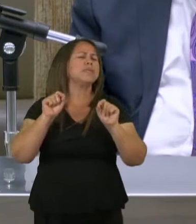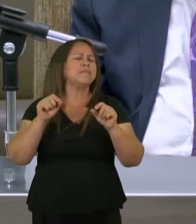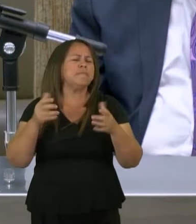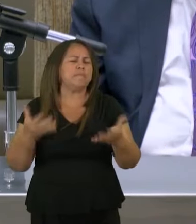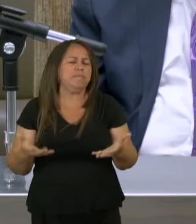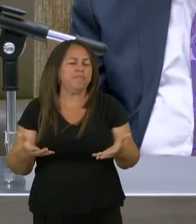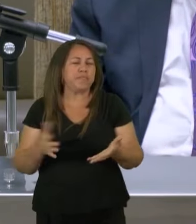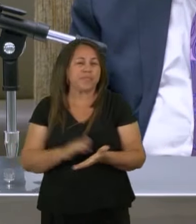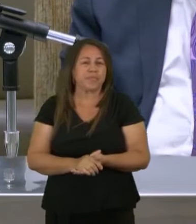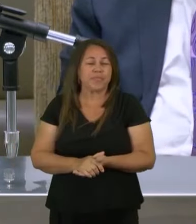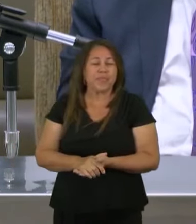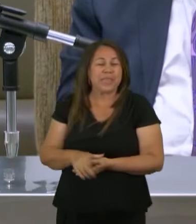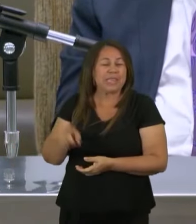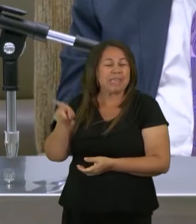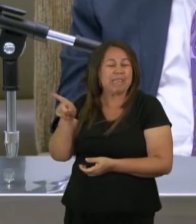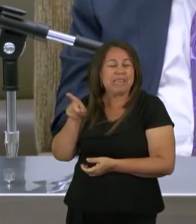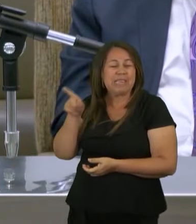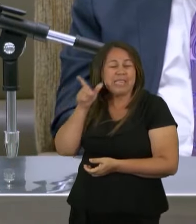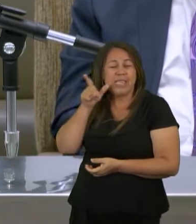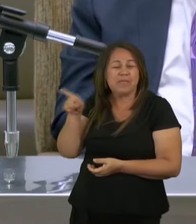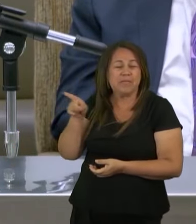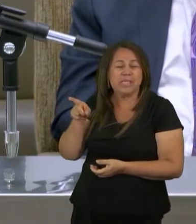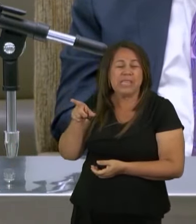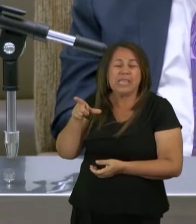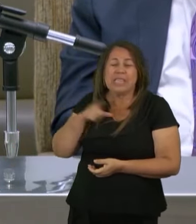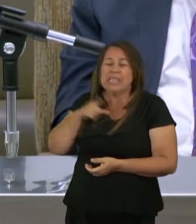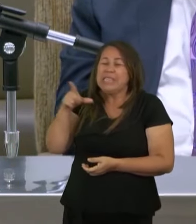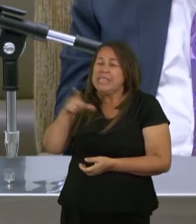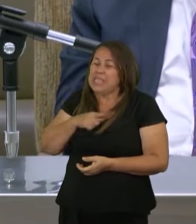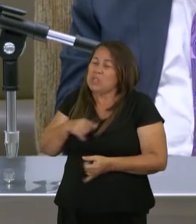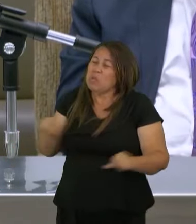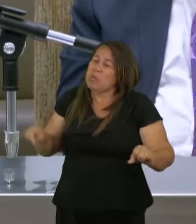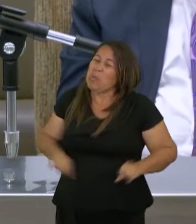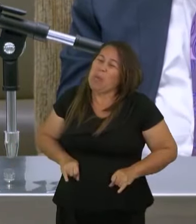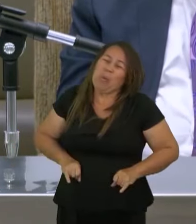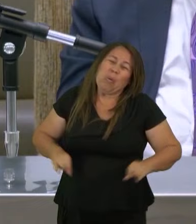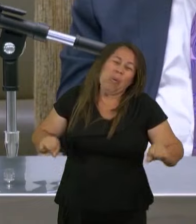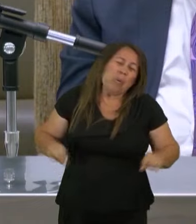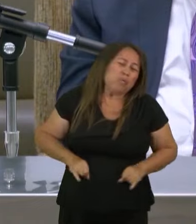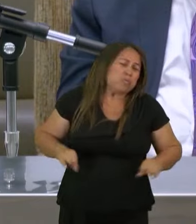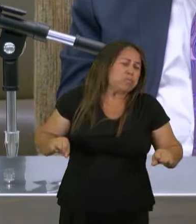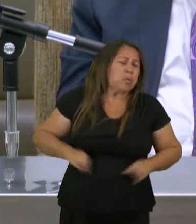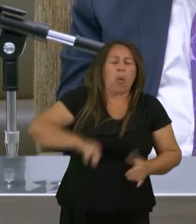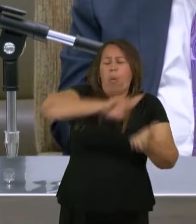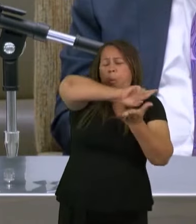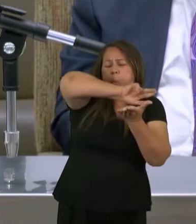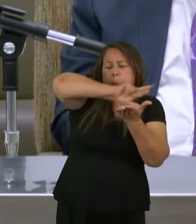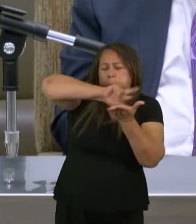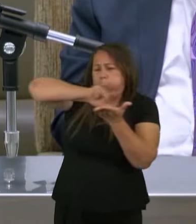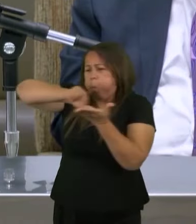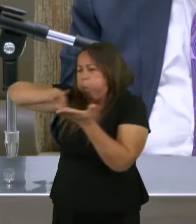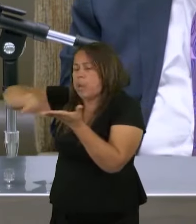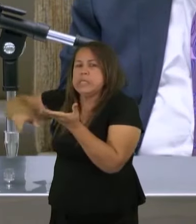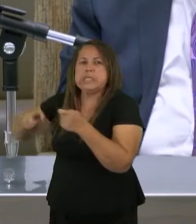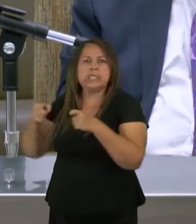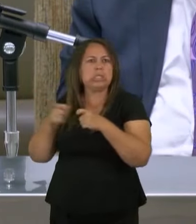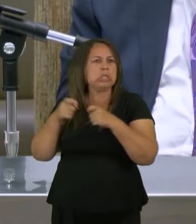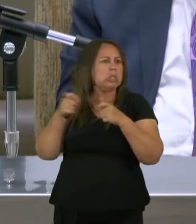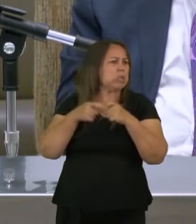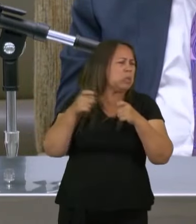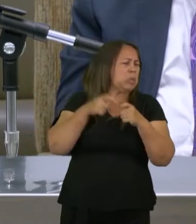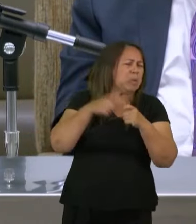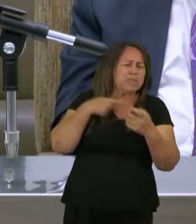padecido muito com muitos médicos e despendido tudo quanto